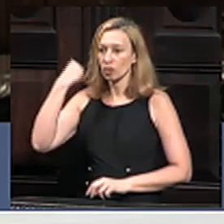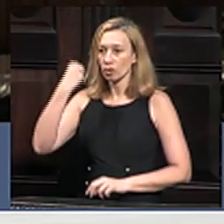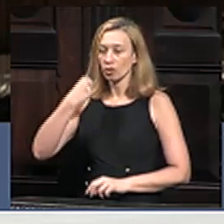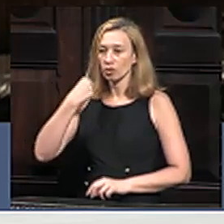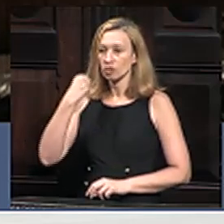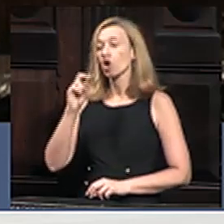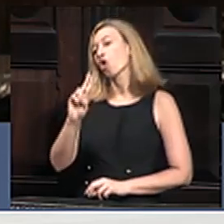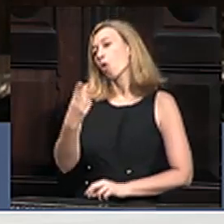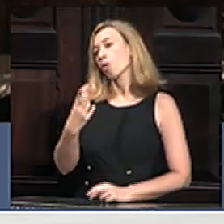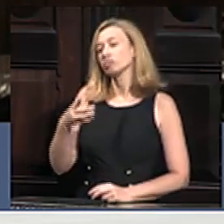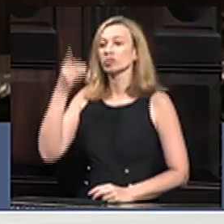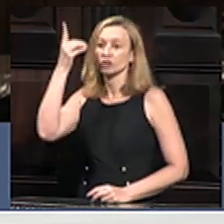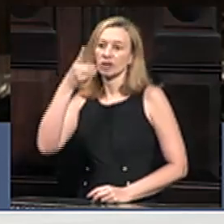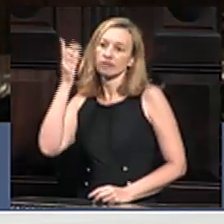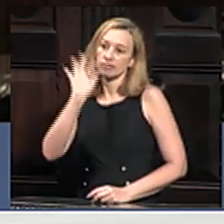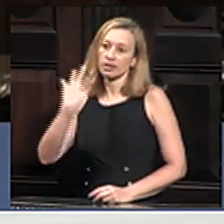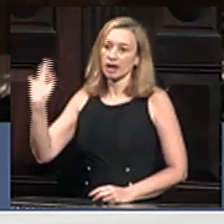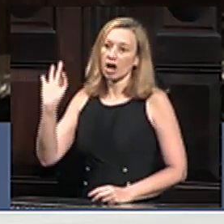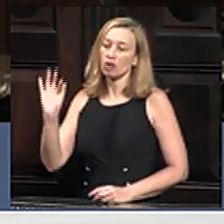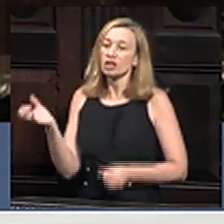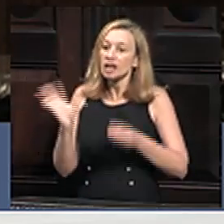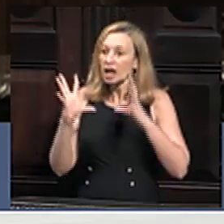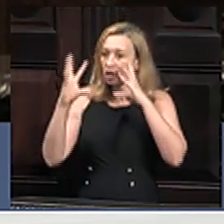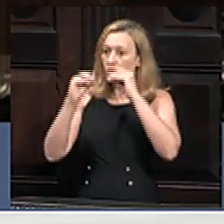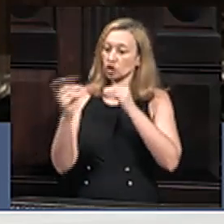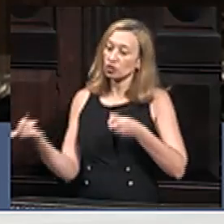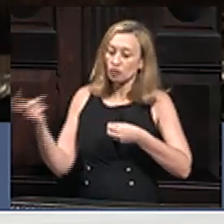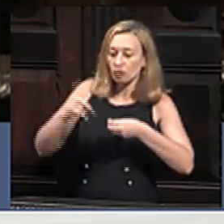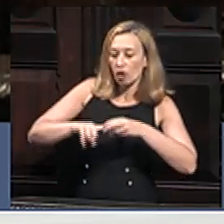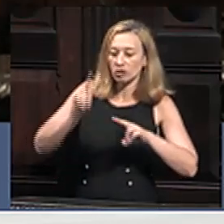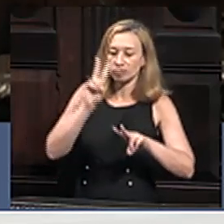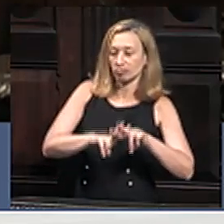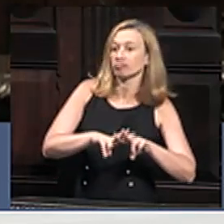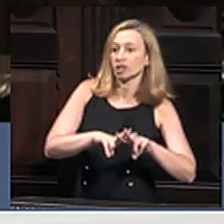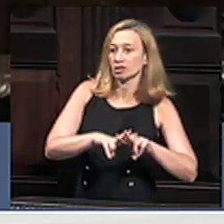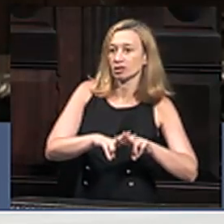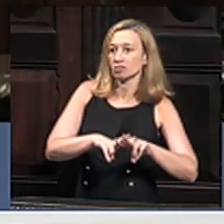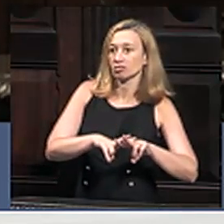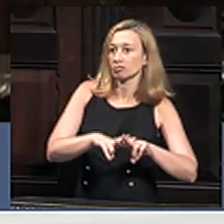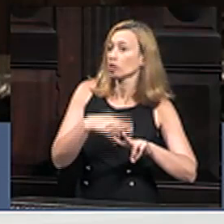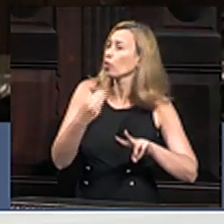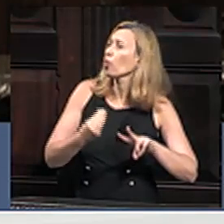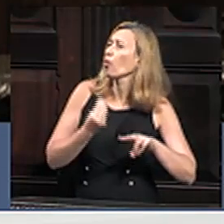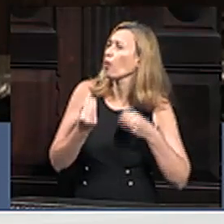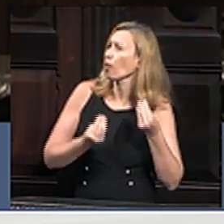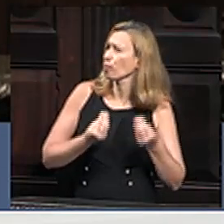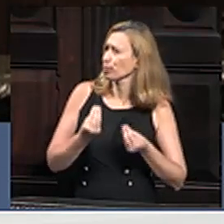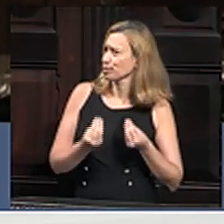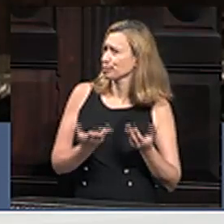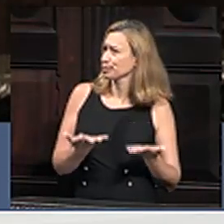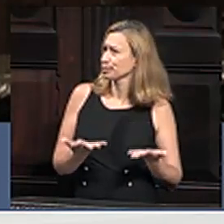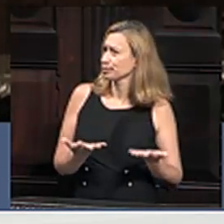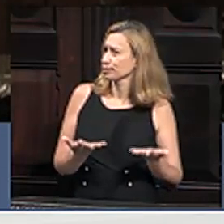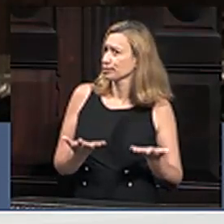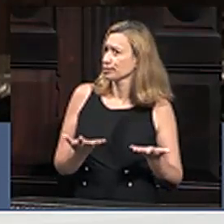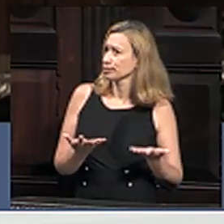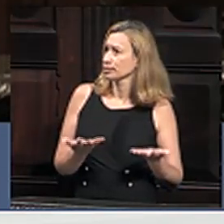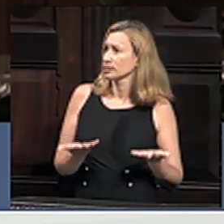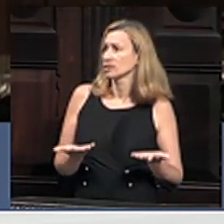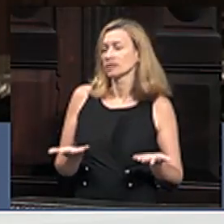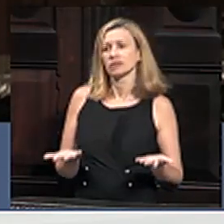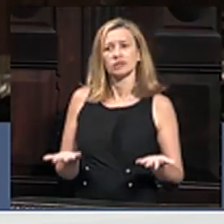ou deputado federal e à noite é recolhido ao presídio.